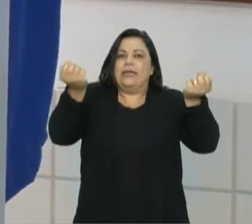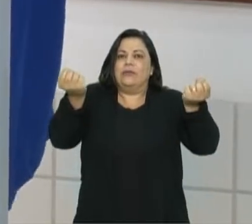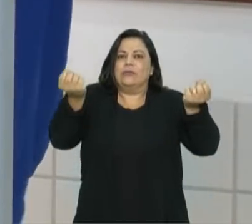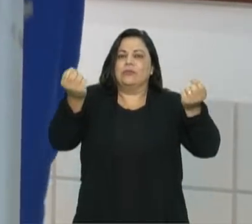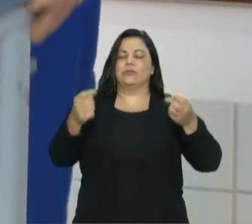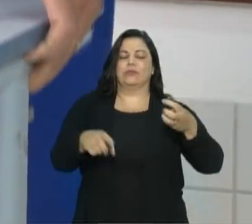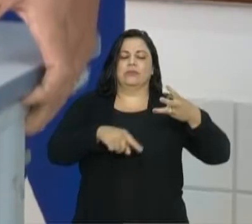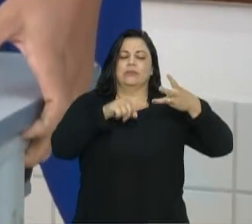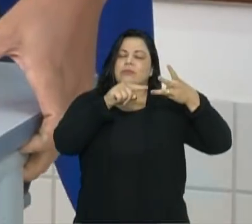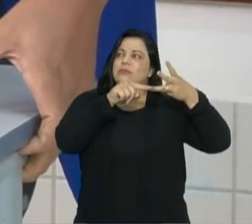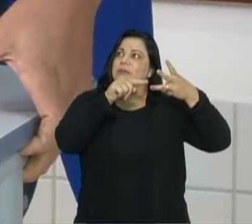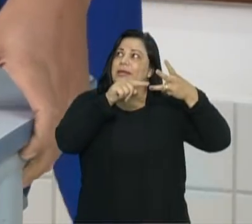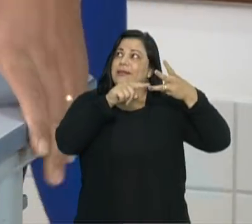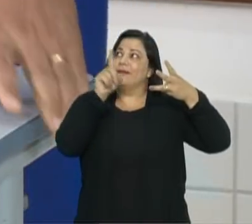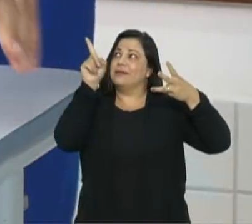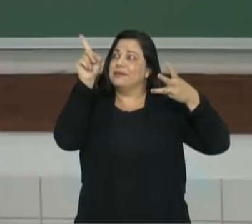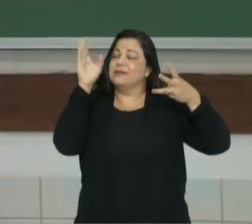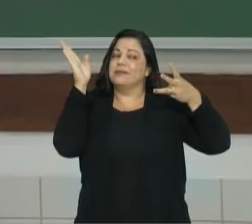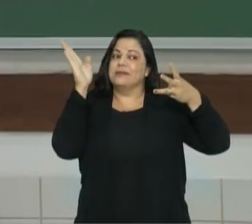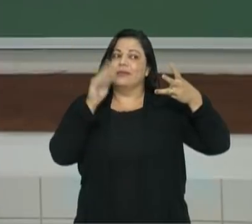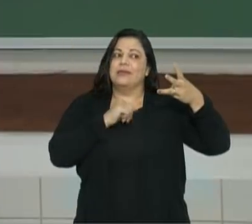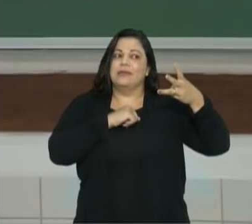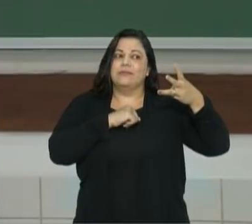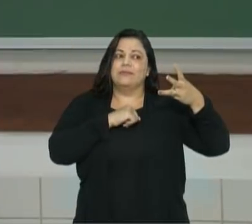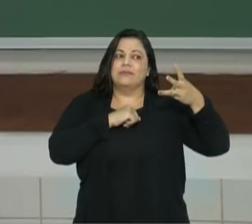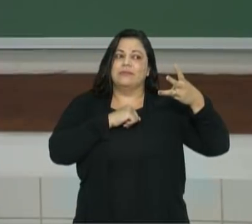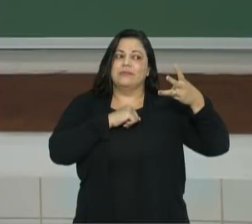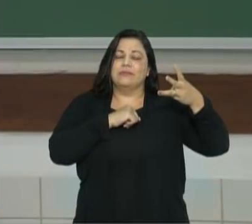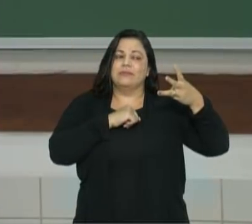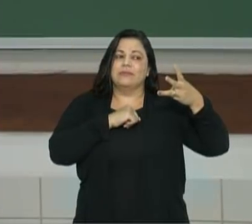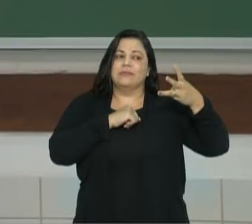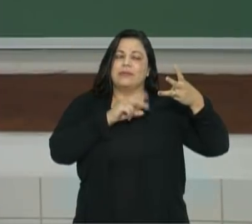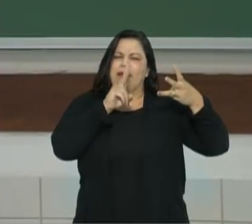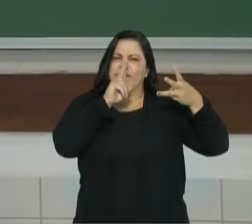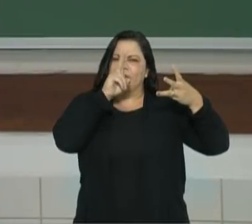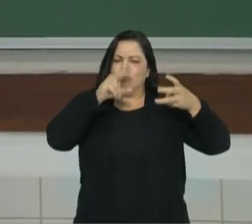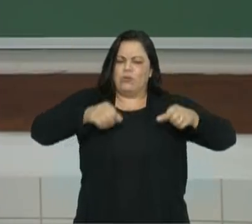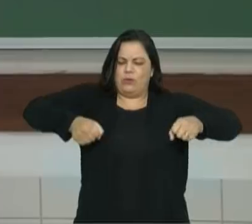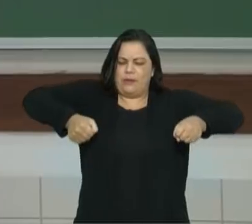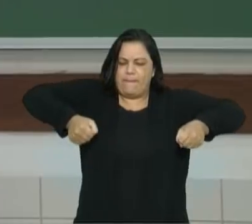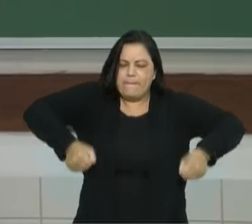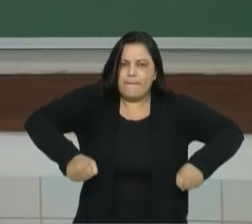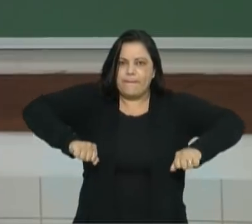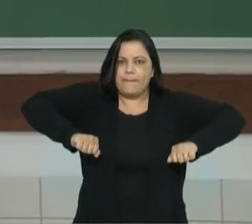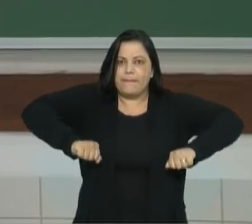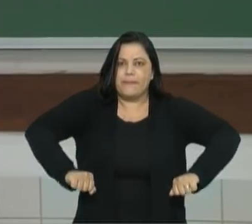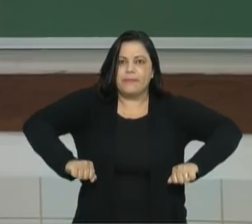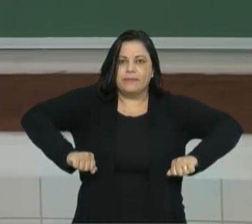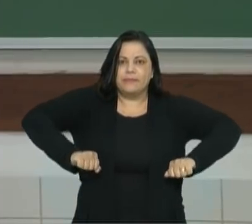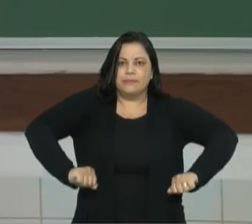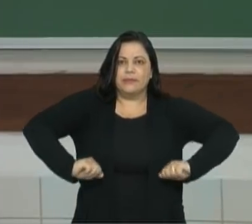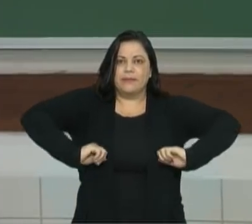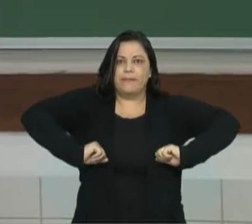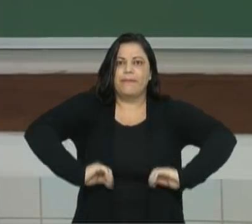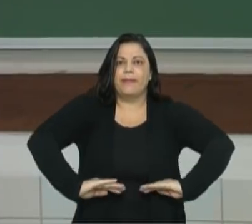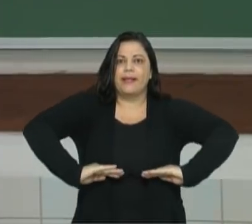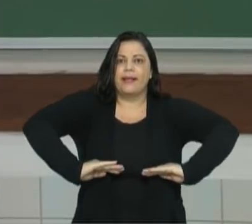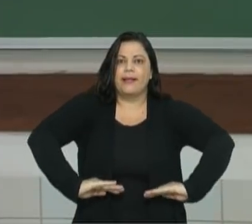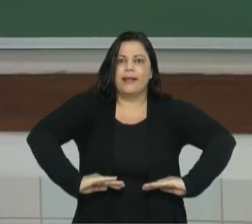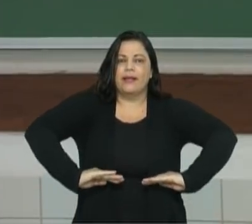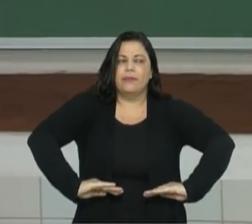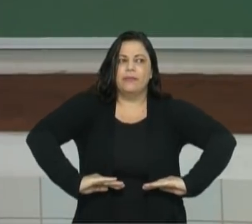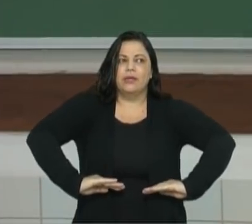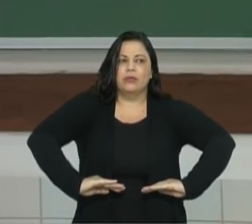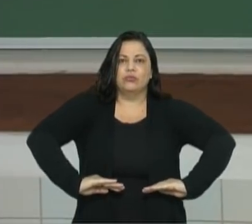mesa. E a terceira situação, eu fiz uma força, né, apoiei sobre a mesa, mas essa mesa, ela não